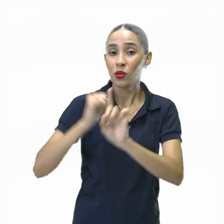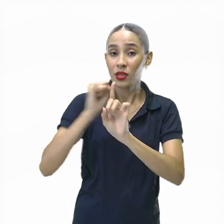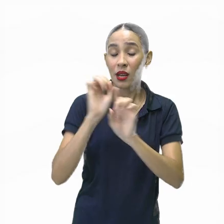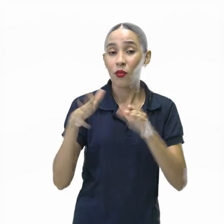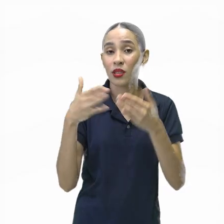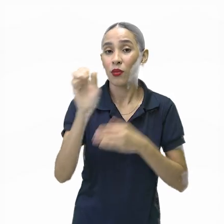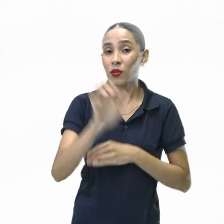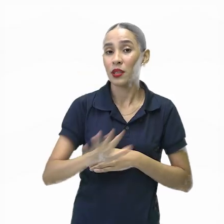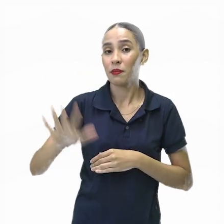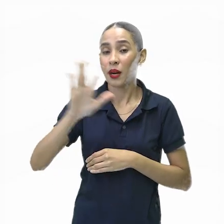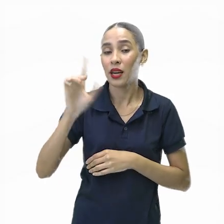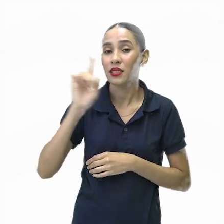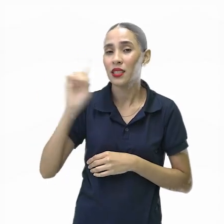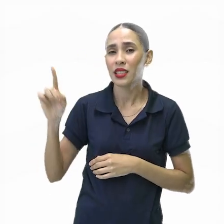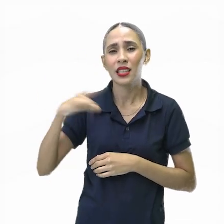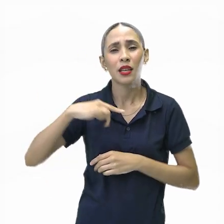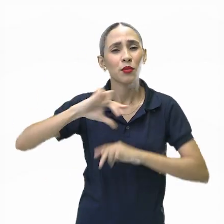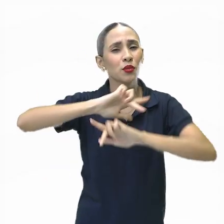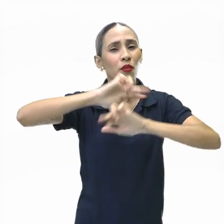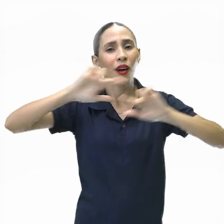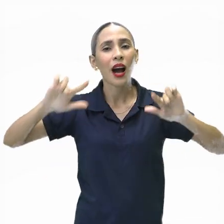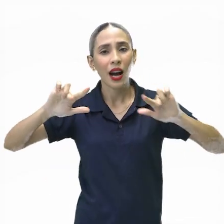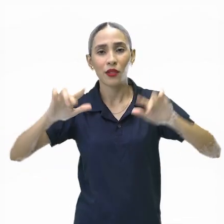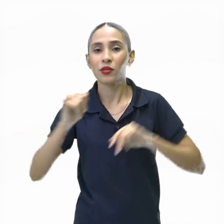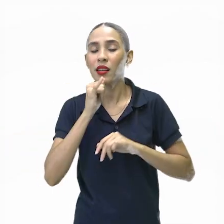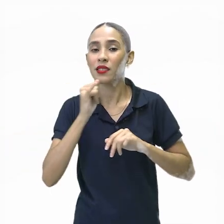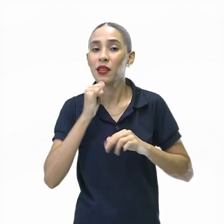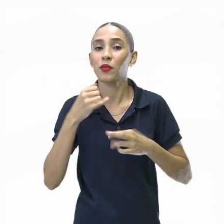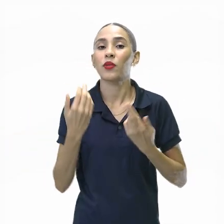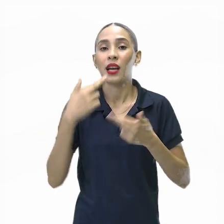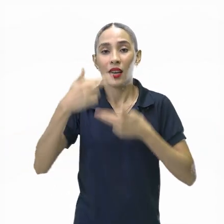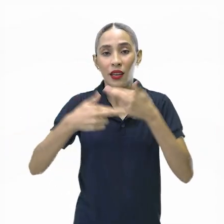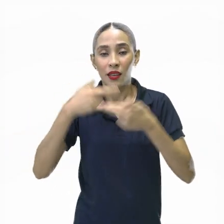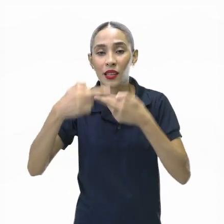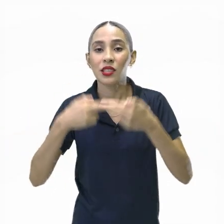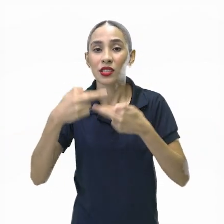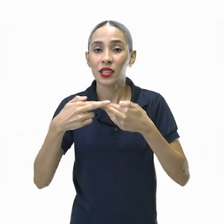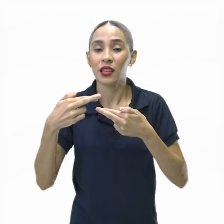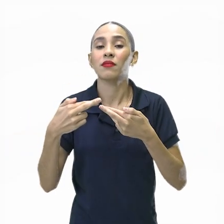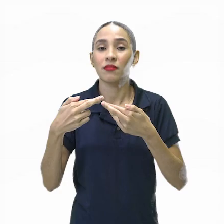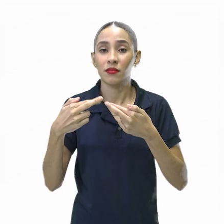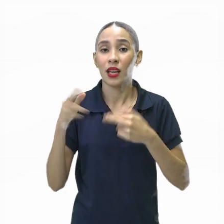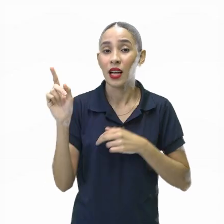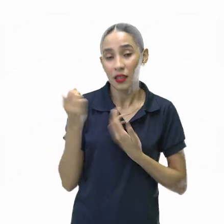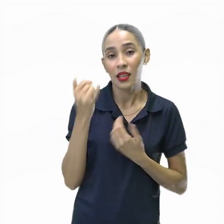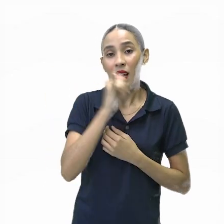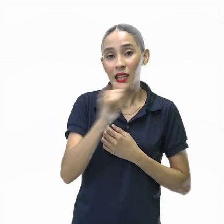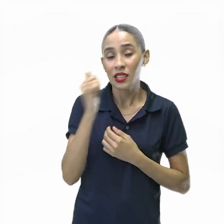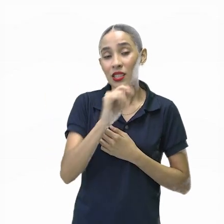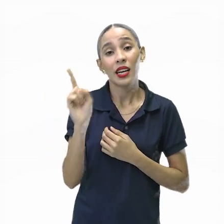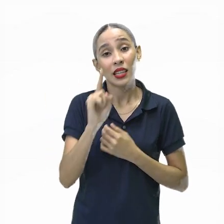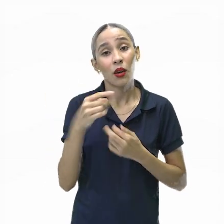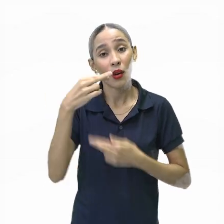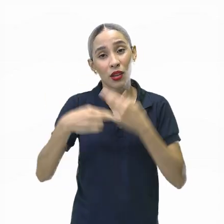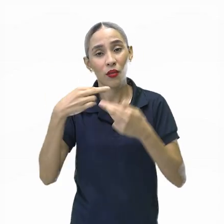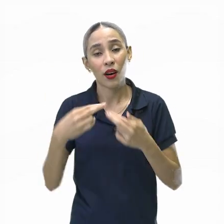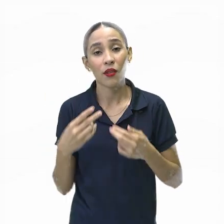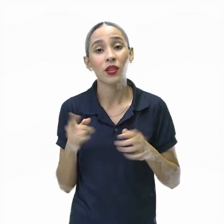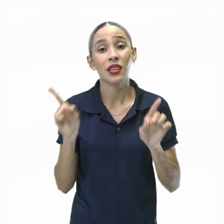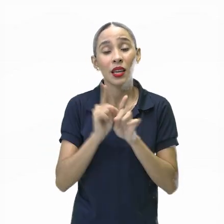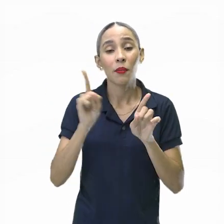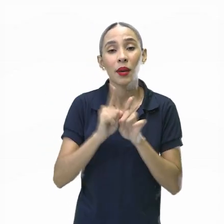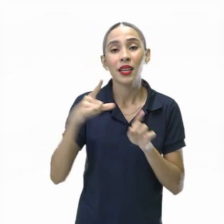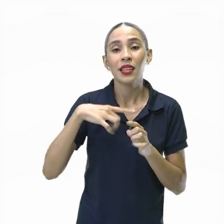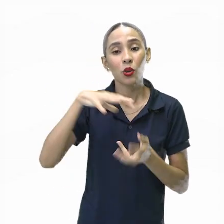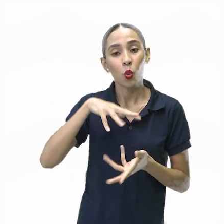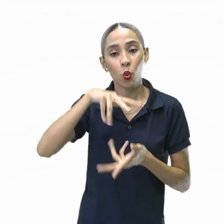aí nesta imagem, nós temos de tudo, como as energias renováveis e as não renováveis. E você